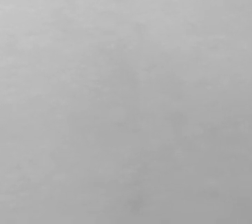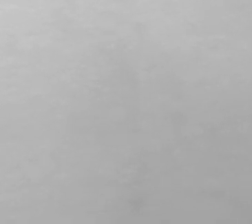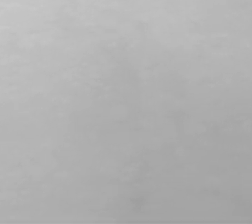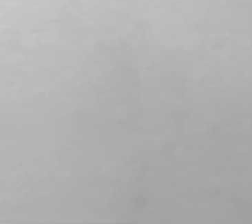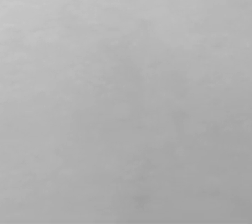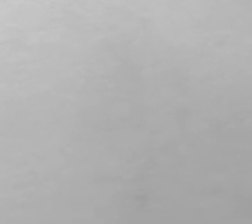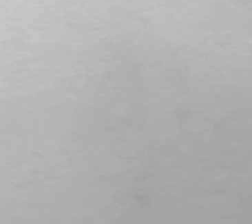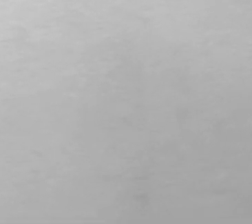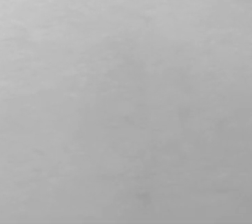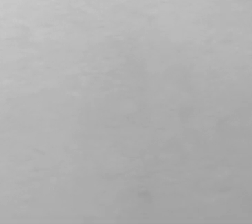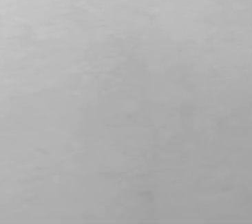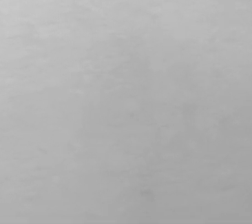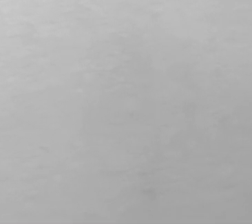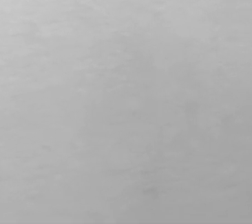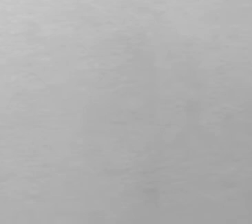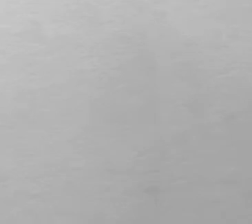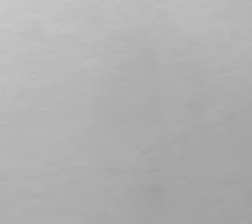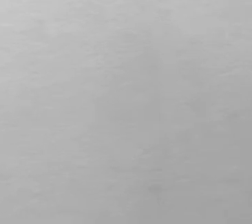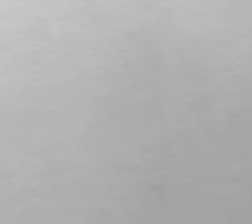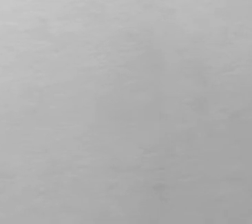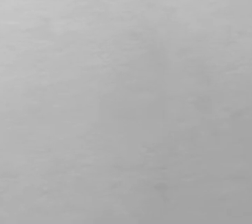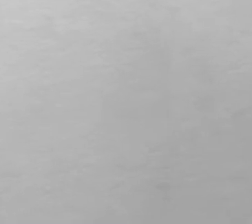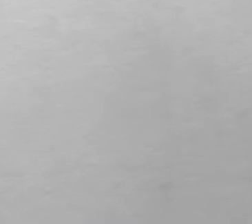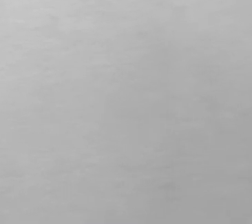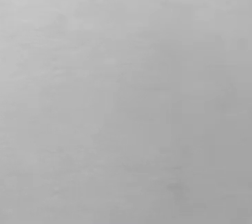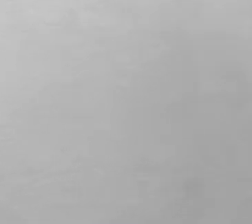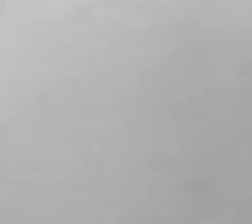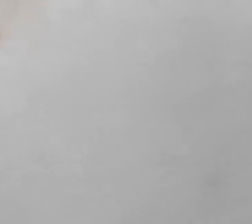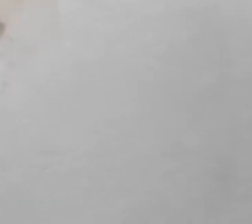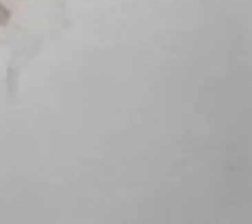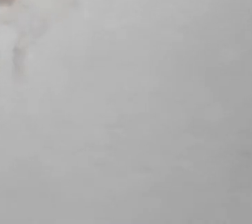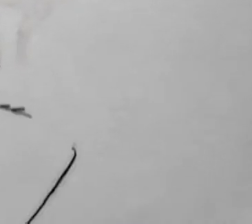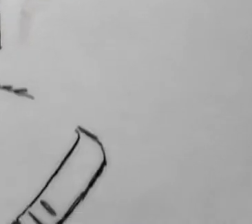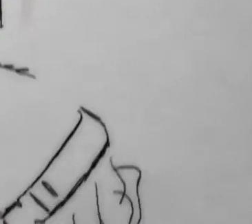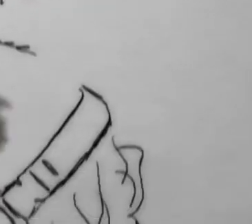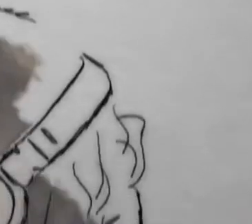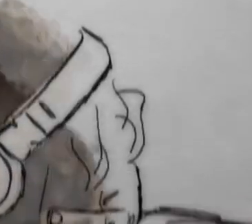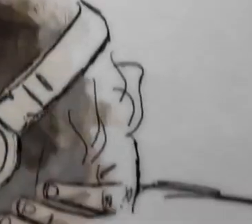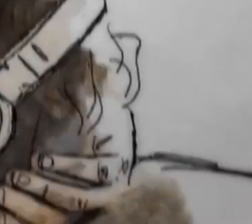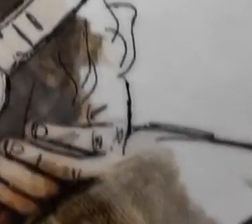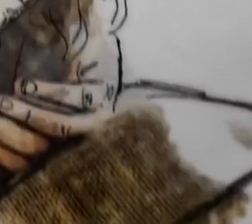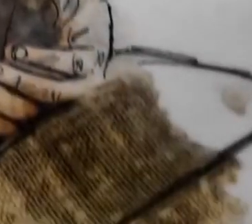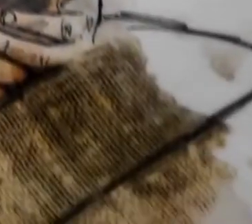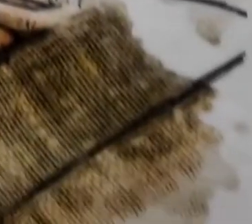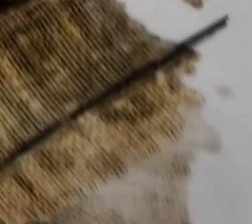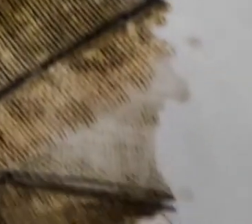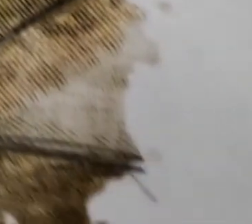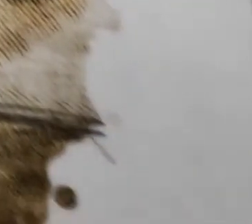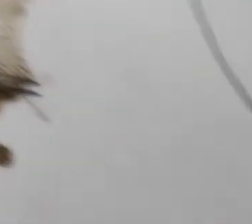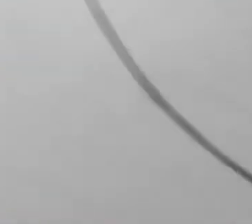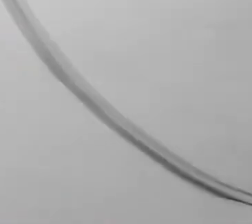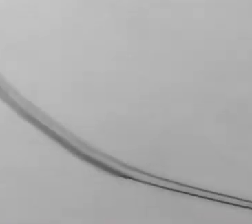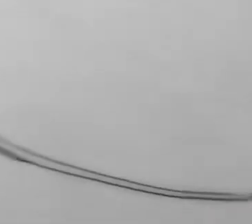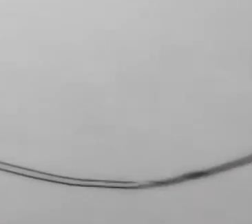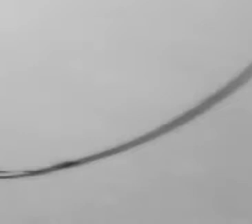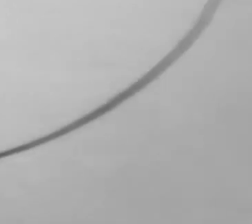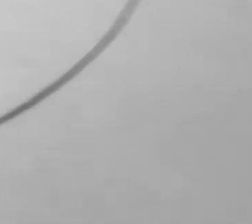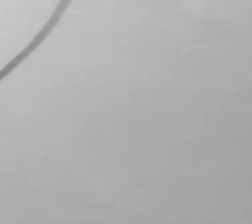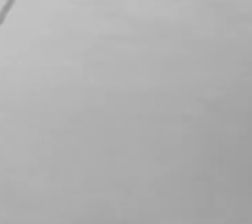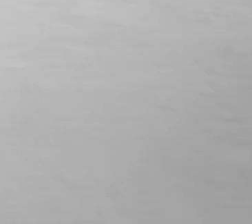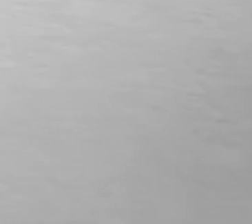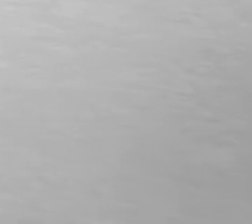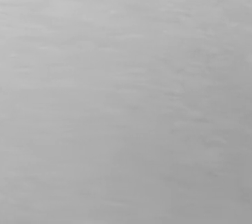para o corpo e a mente, como fazer pequenas pausas durante o trabalho, se exercitar, escutar